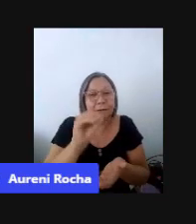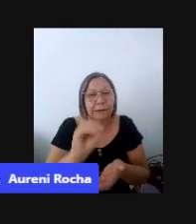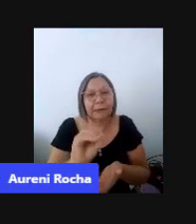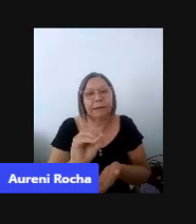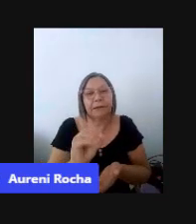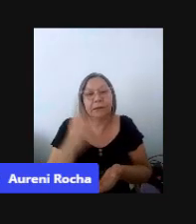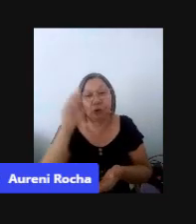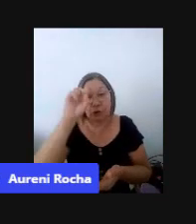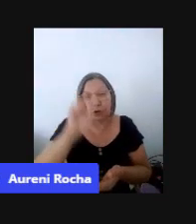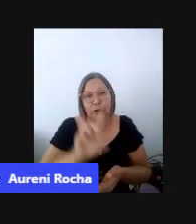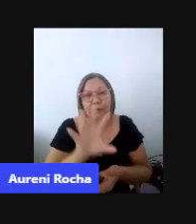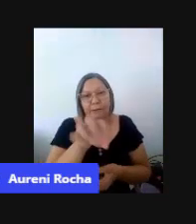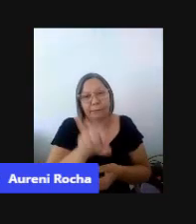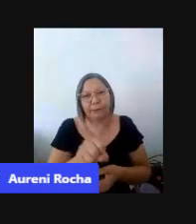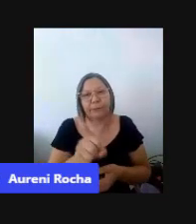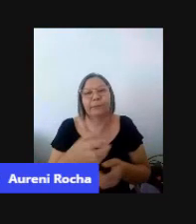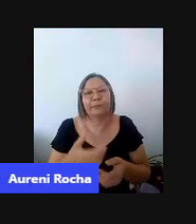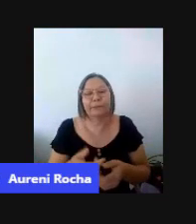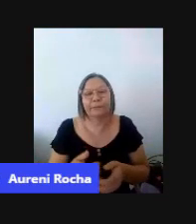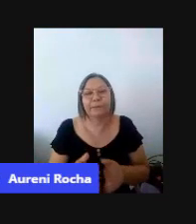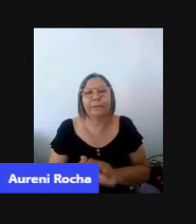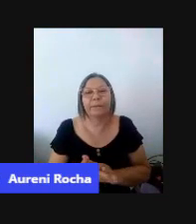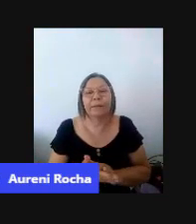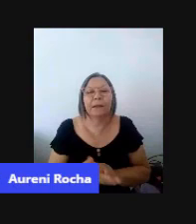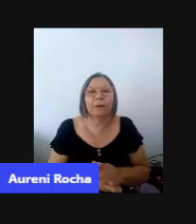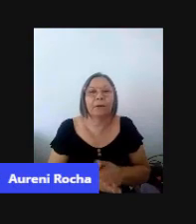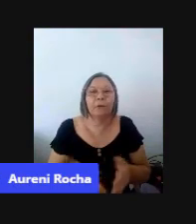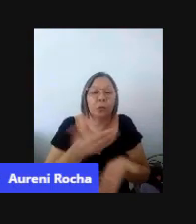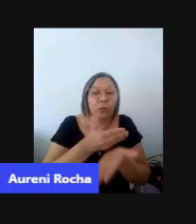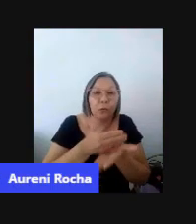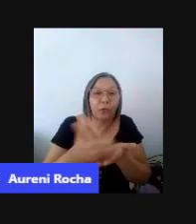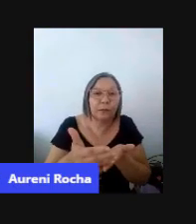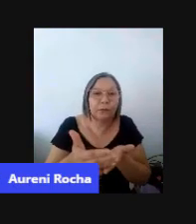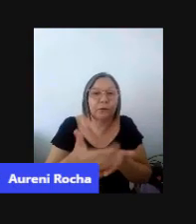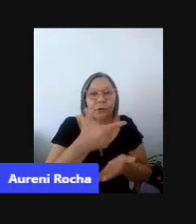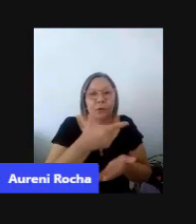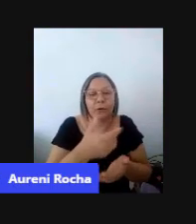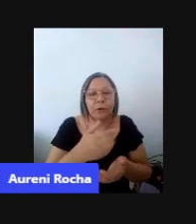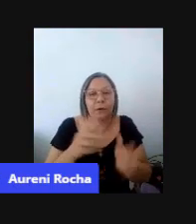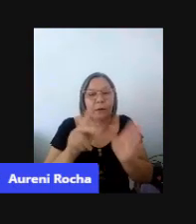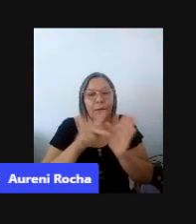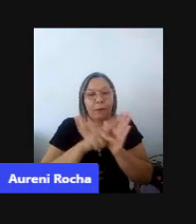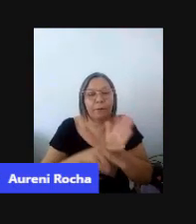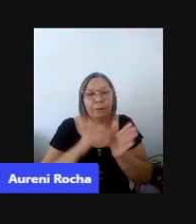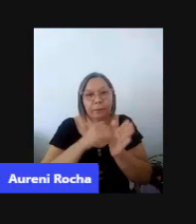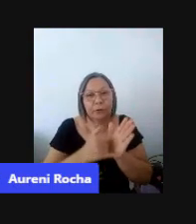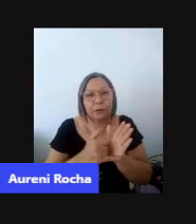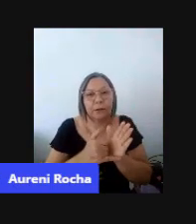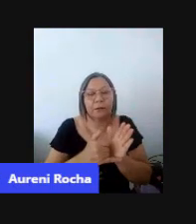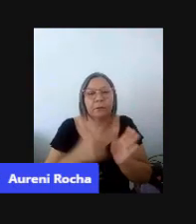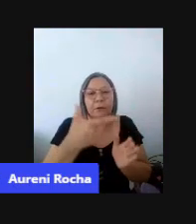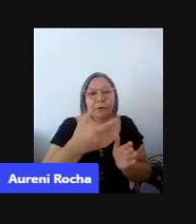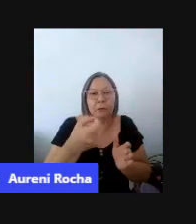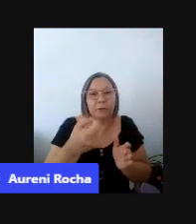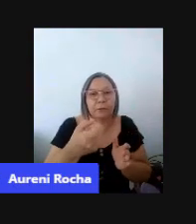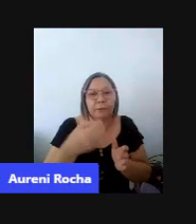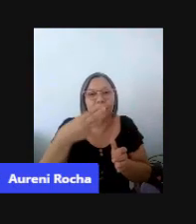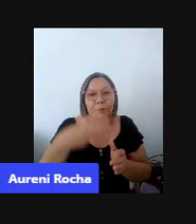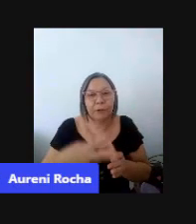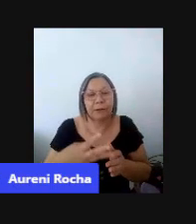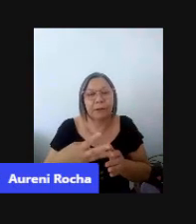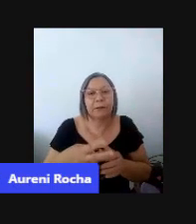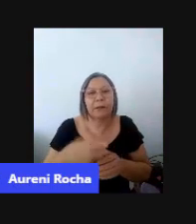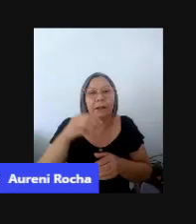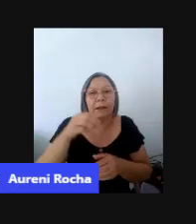foi assim que a gente começou o projeto em 2010, na fazenda Baía das Pedras, na Niecolândia do Pantanal.